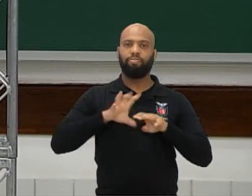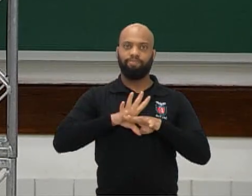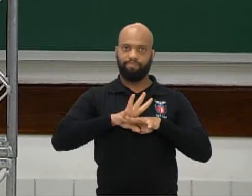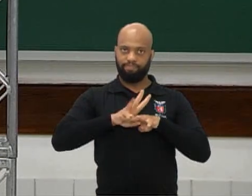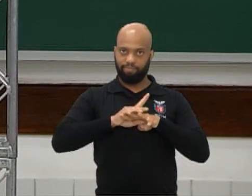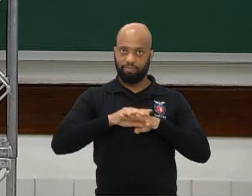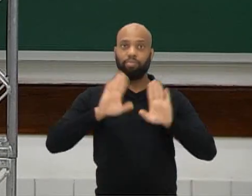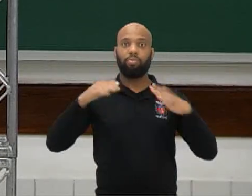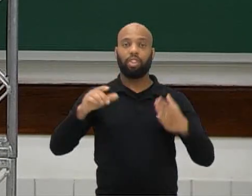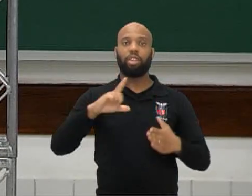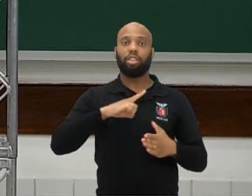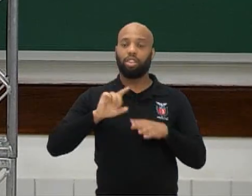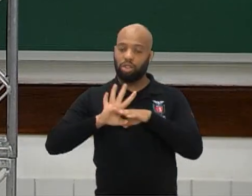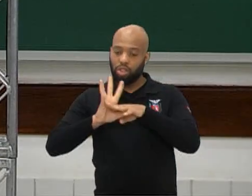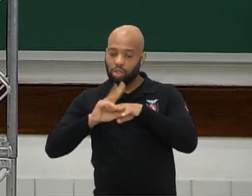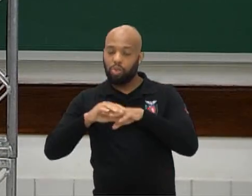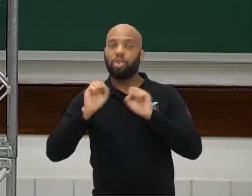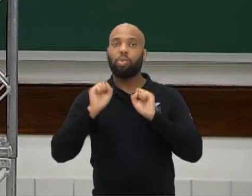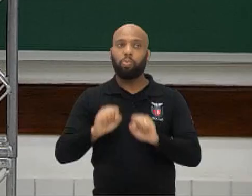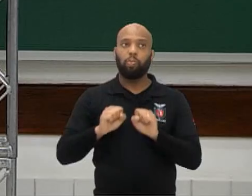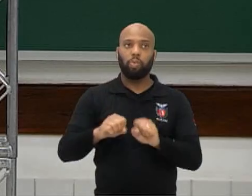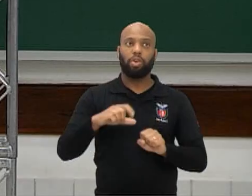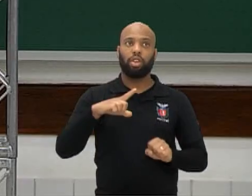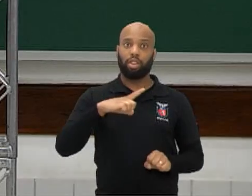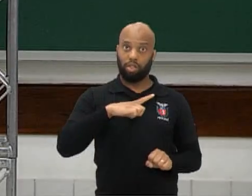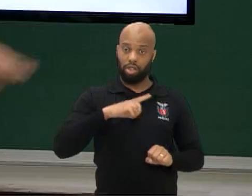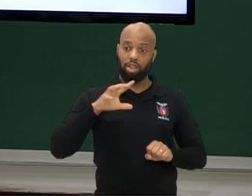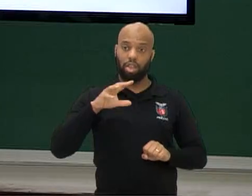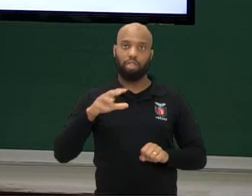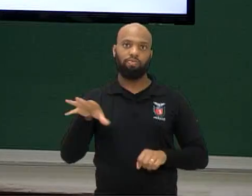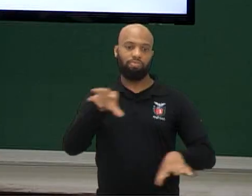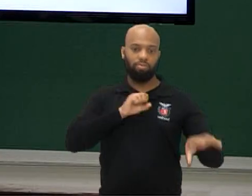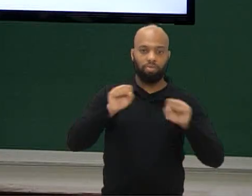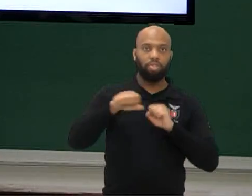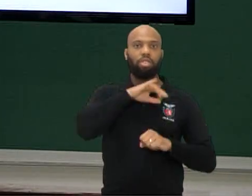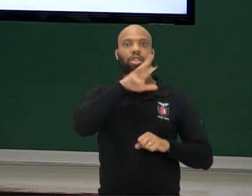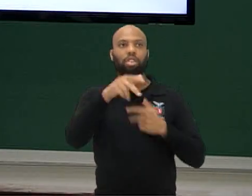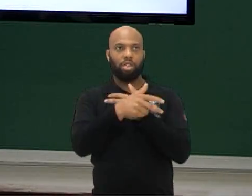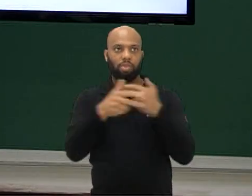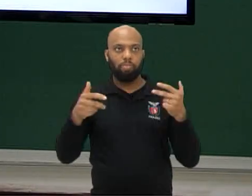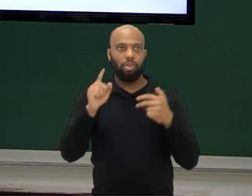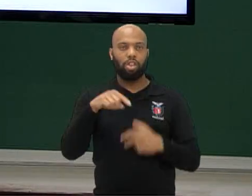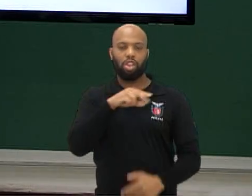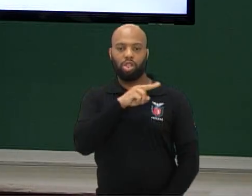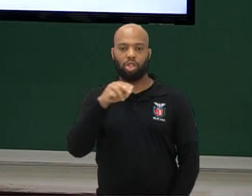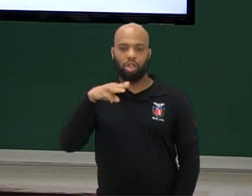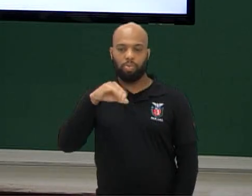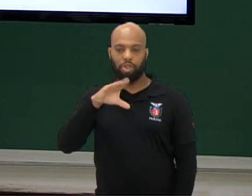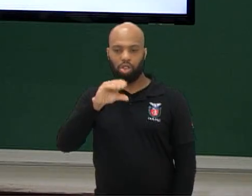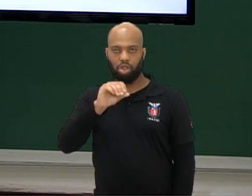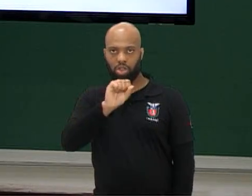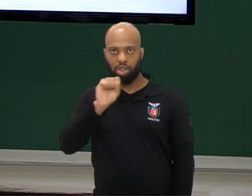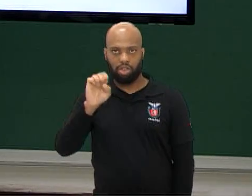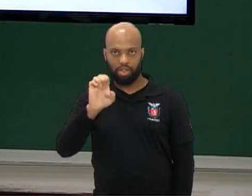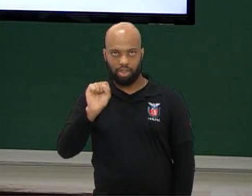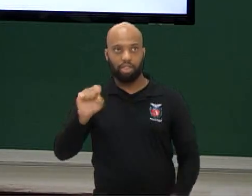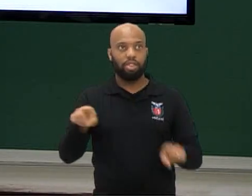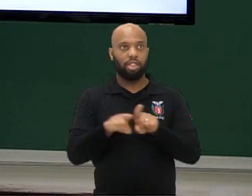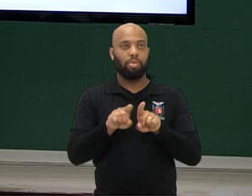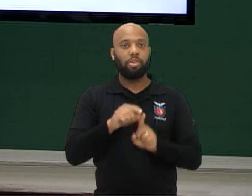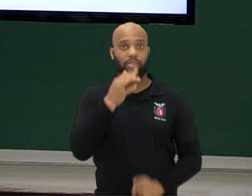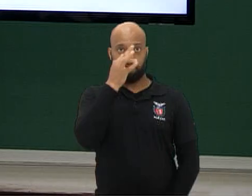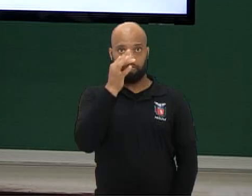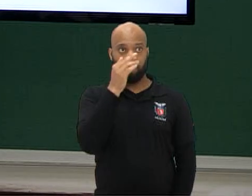nós vimos que essas doenças podem atingir tanto animais, e aí são chamadas de micoses, quanto as próprias plantas, e